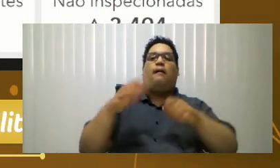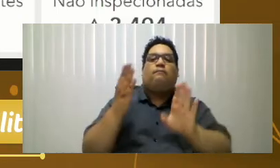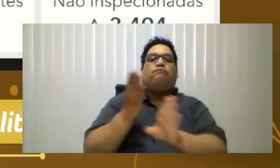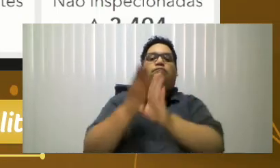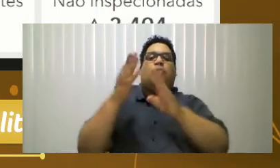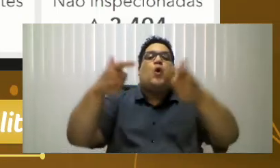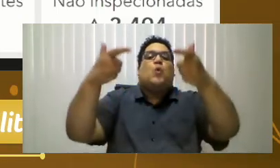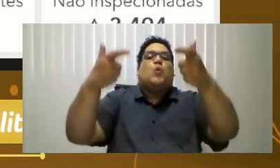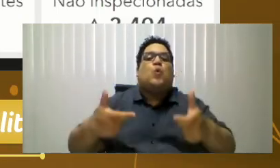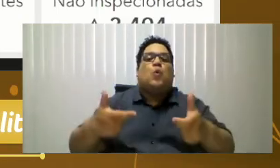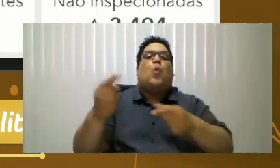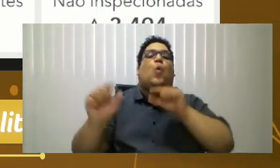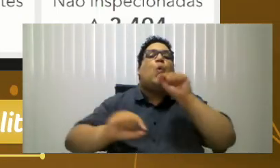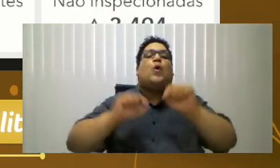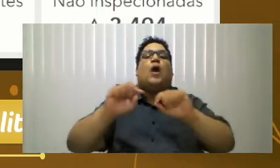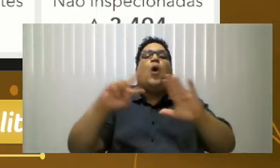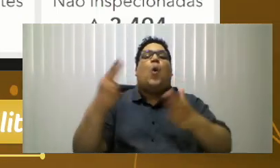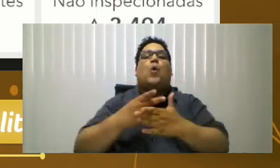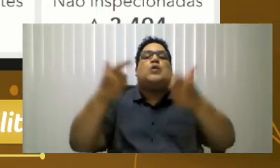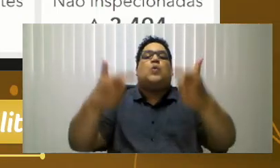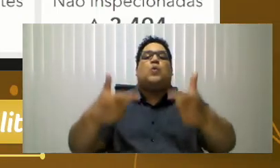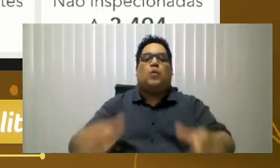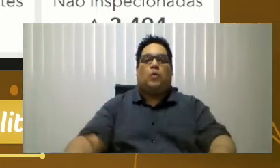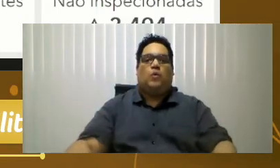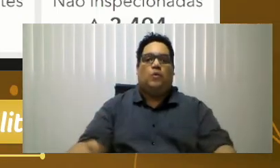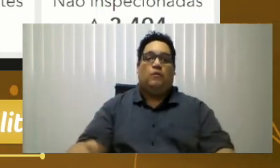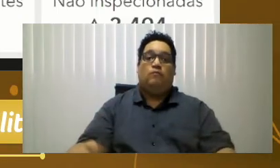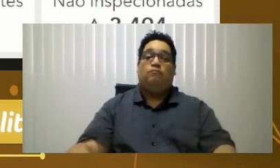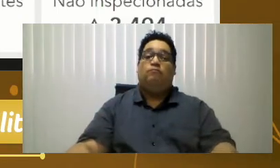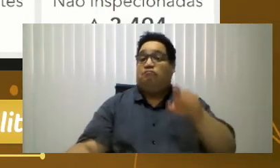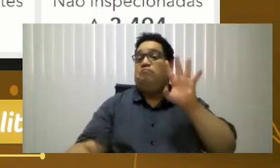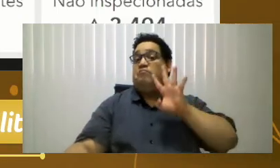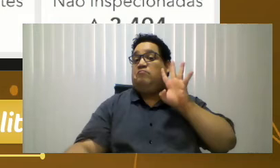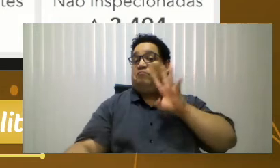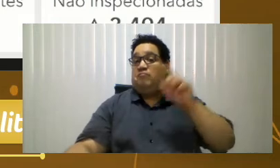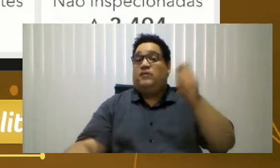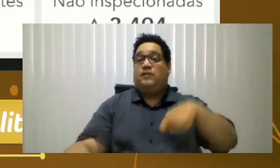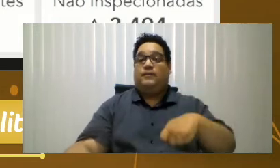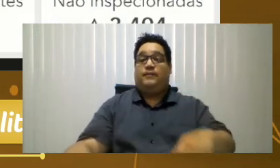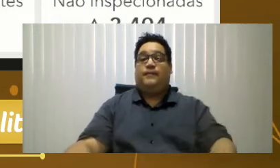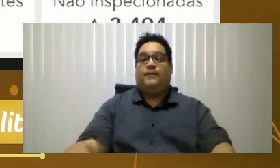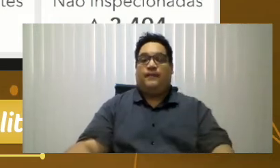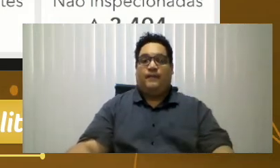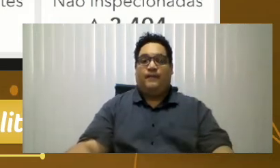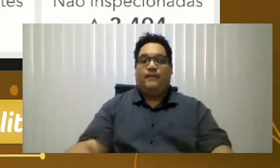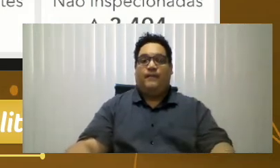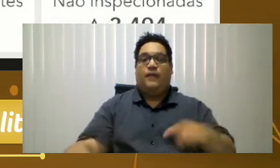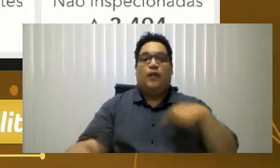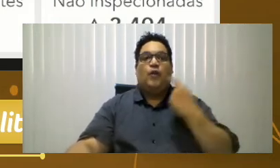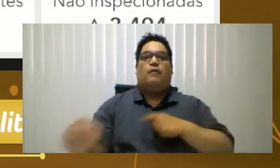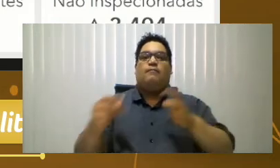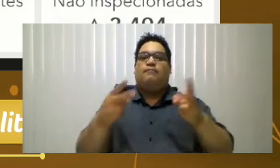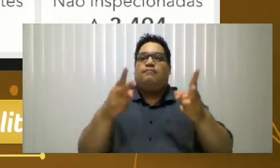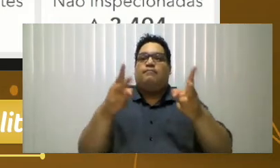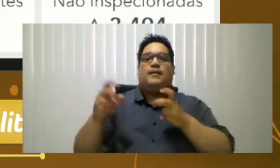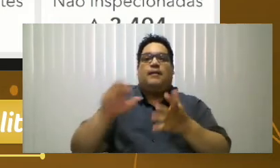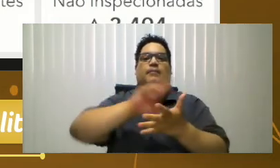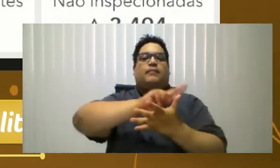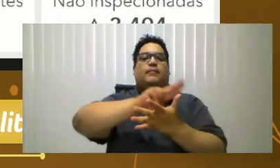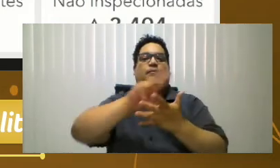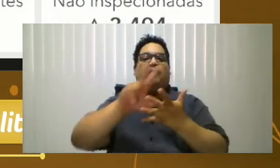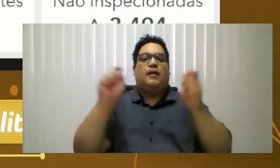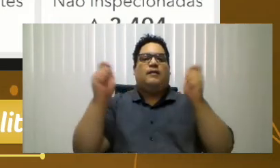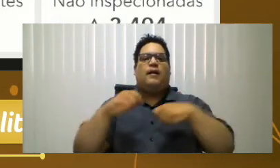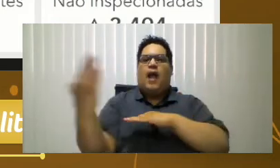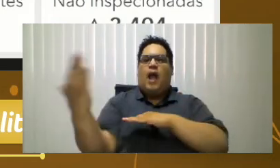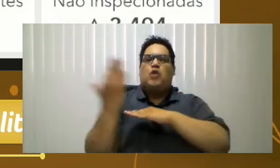onde foram feitas essas notificações. É bem bacana, nos dá uma série de opções, pessoal. Isso nos